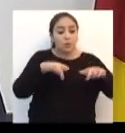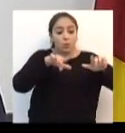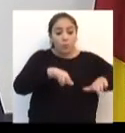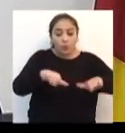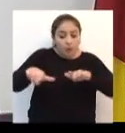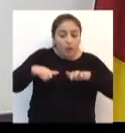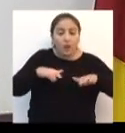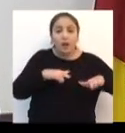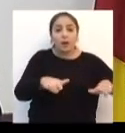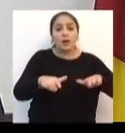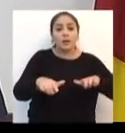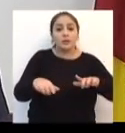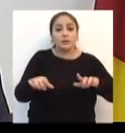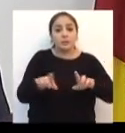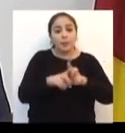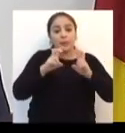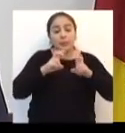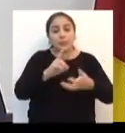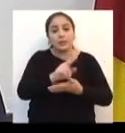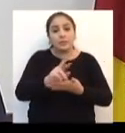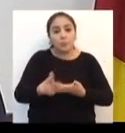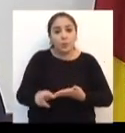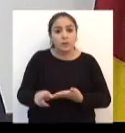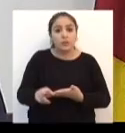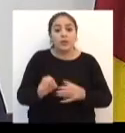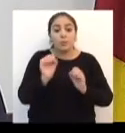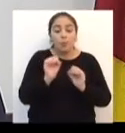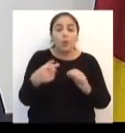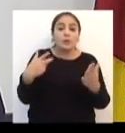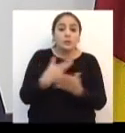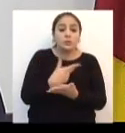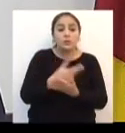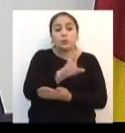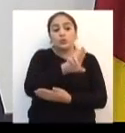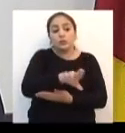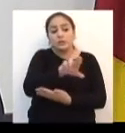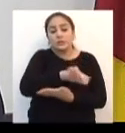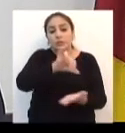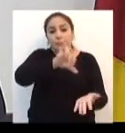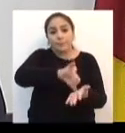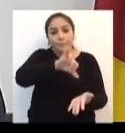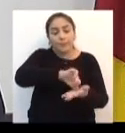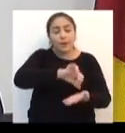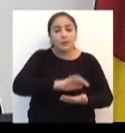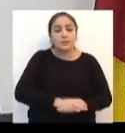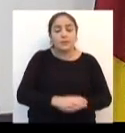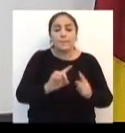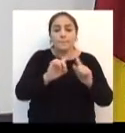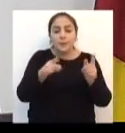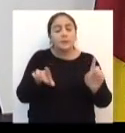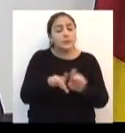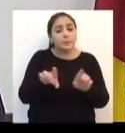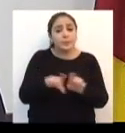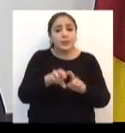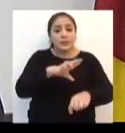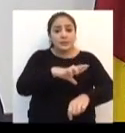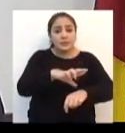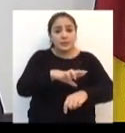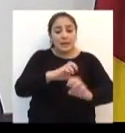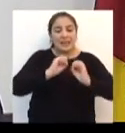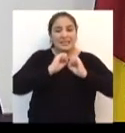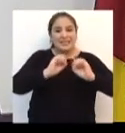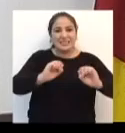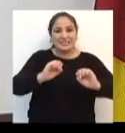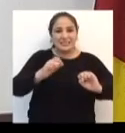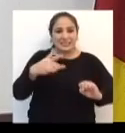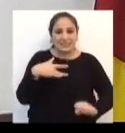locais, a Secretaria de Transportes em relação a eventuais ocupações de praças, né? Mas também a Secretaria de Saúde em relação